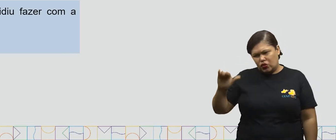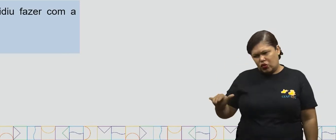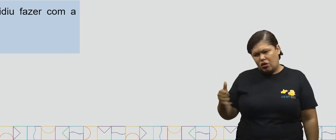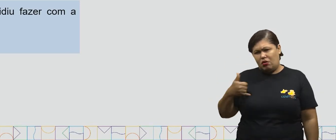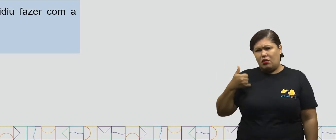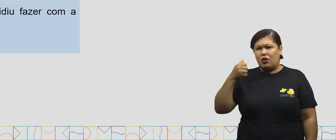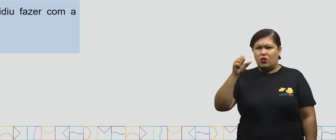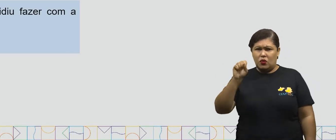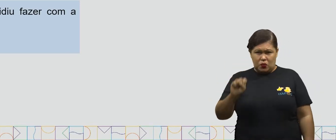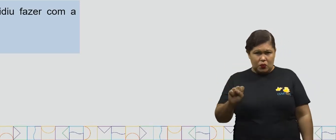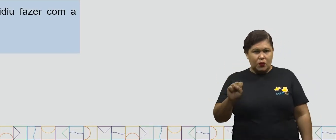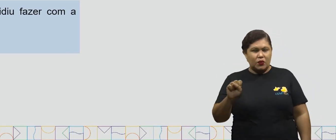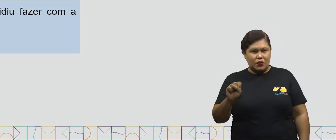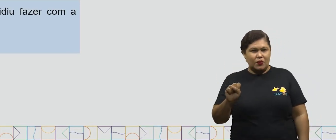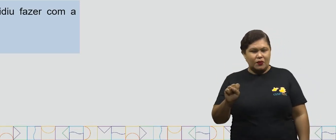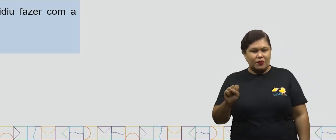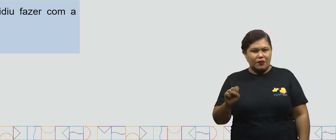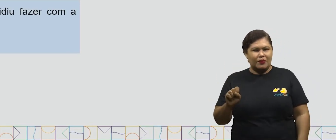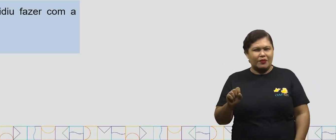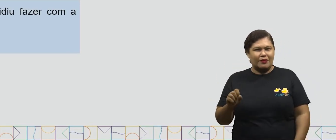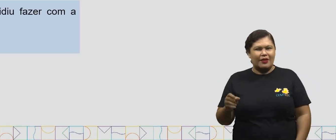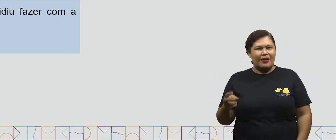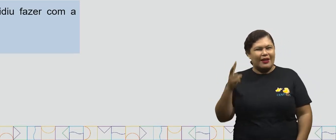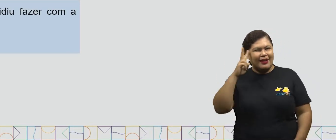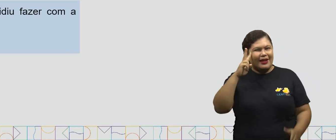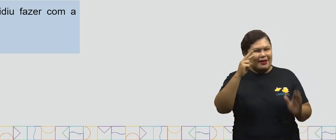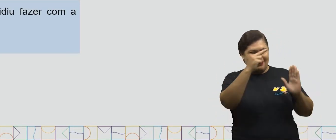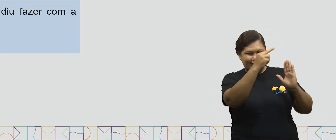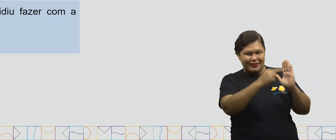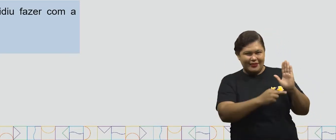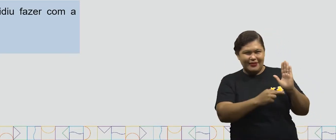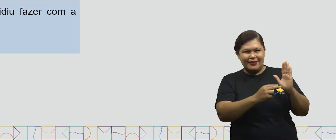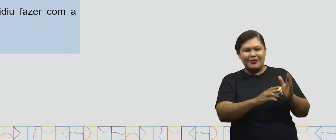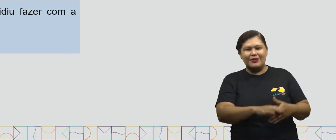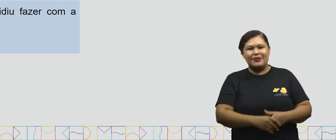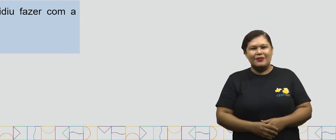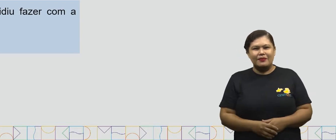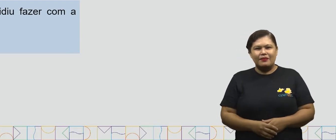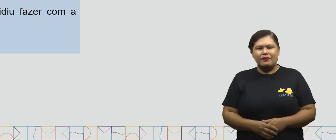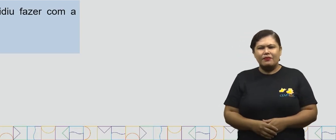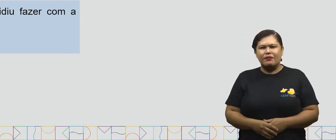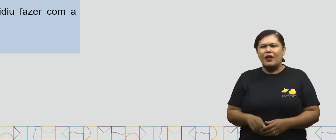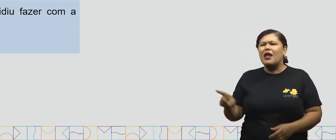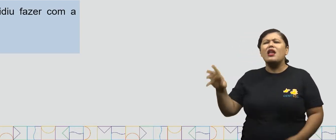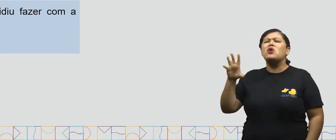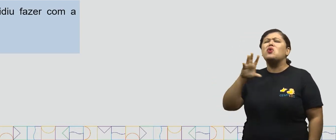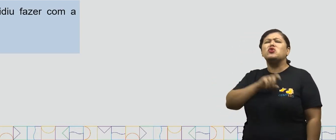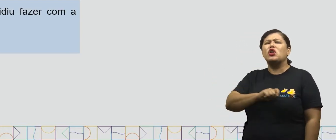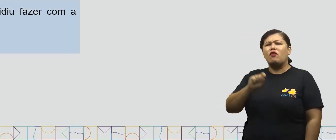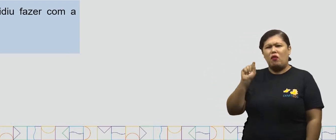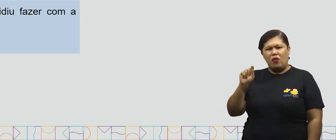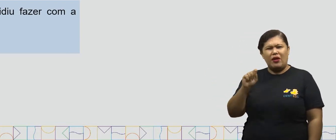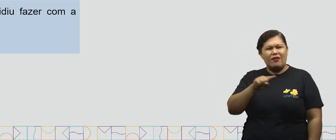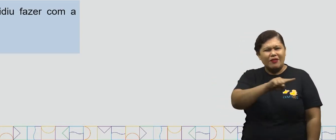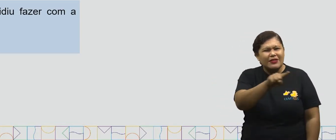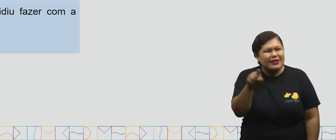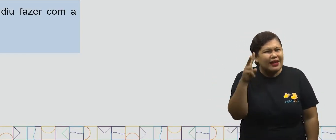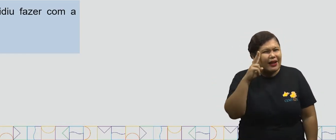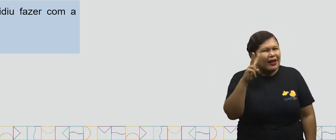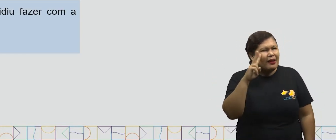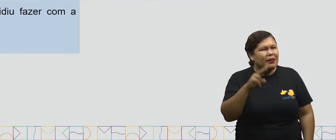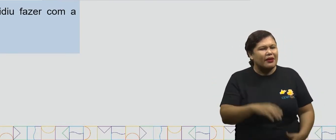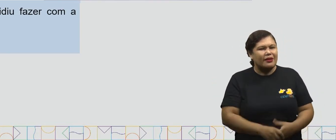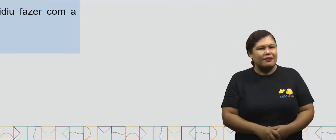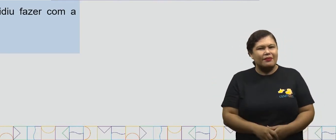8 anos de idade, como diz no início do nosso texto. O que Luana adorava? Você se